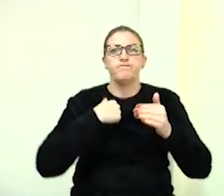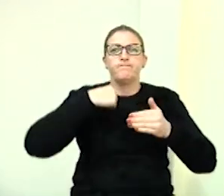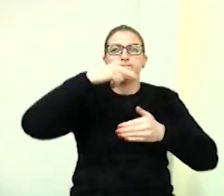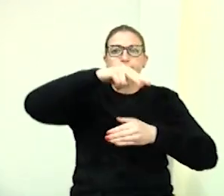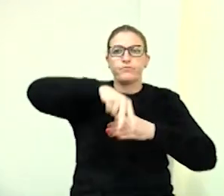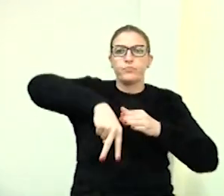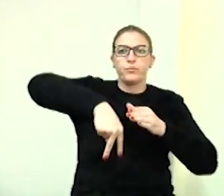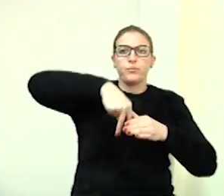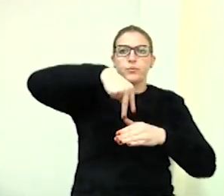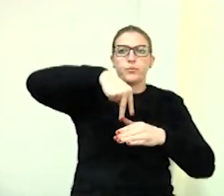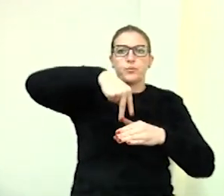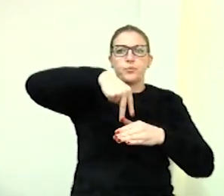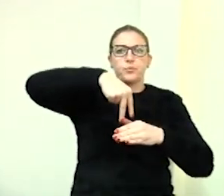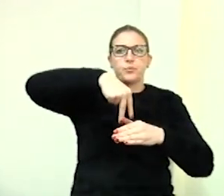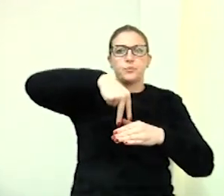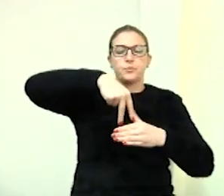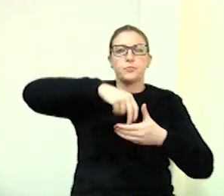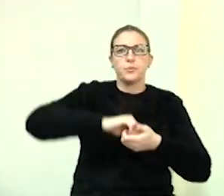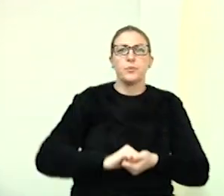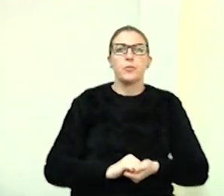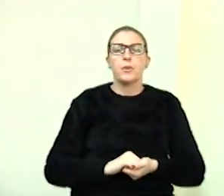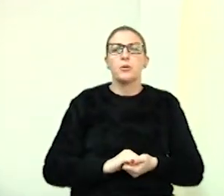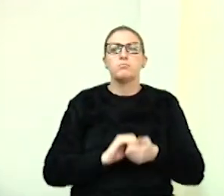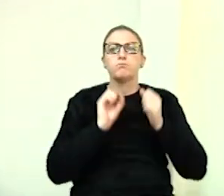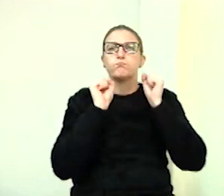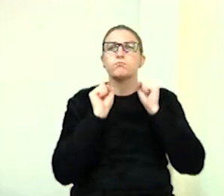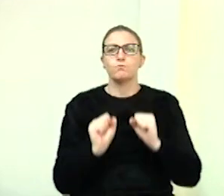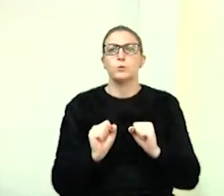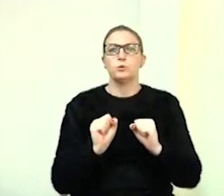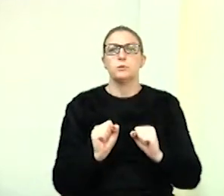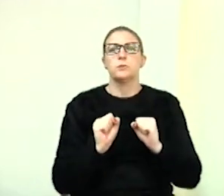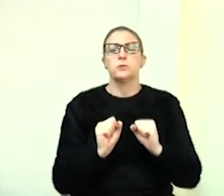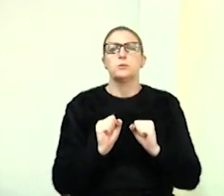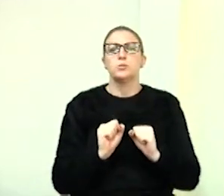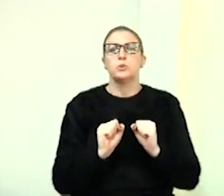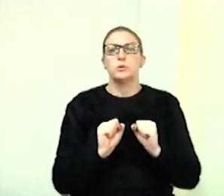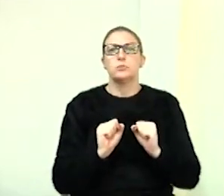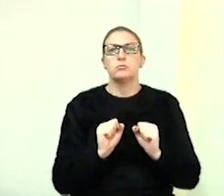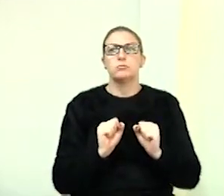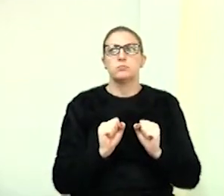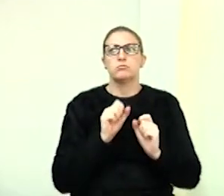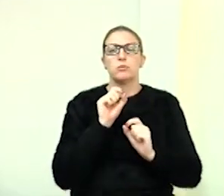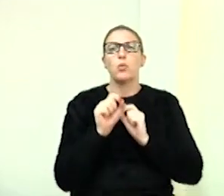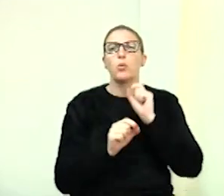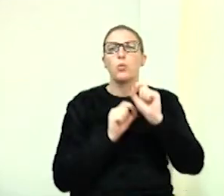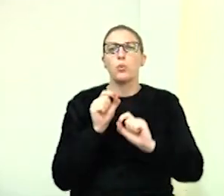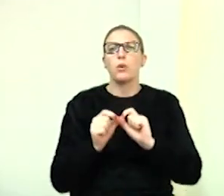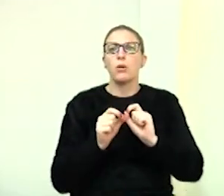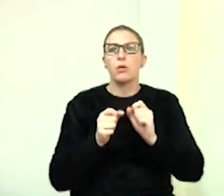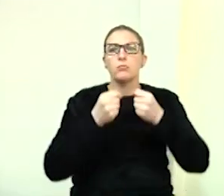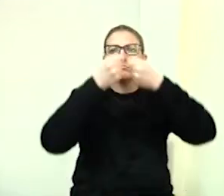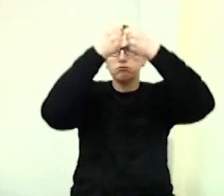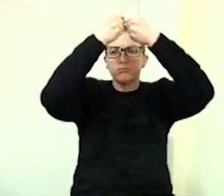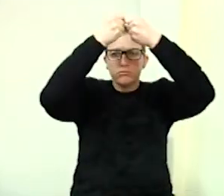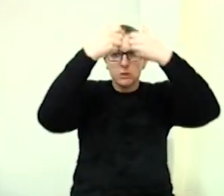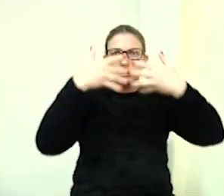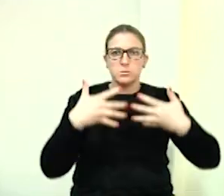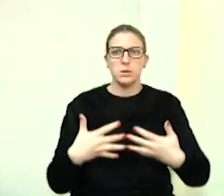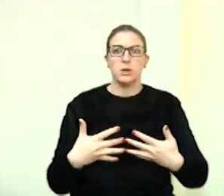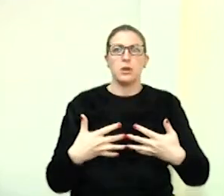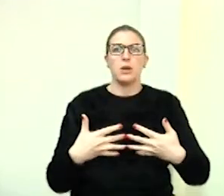para que possamos, então, descrever o motivo